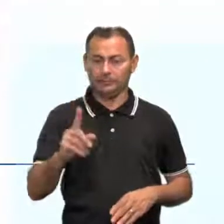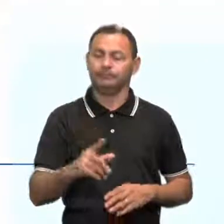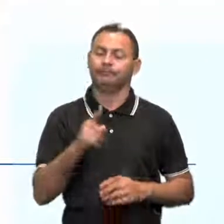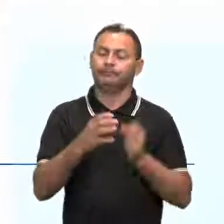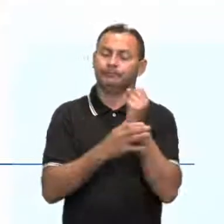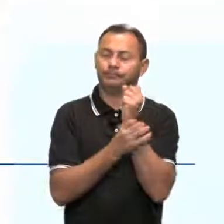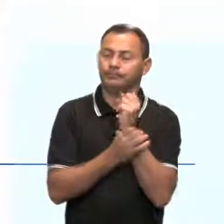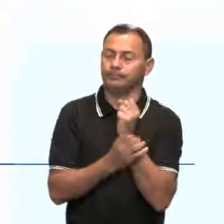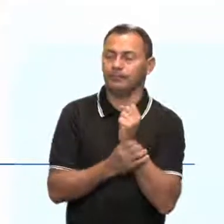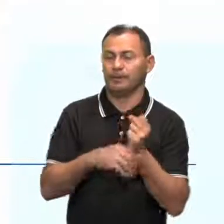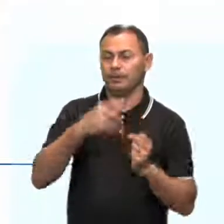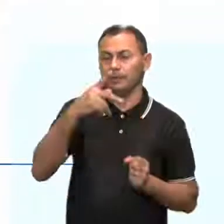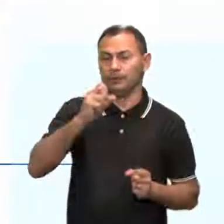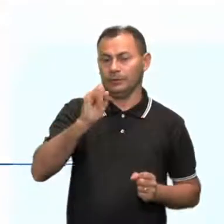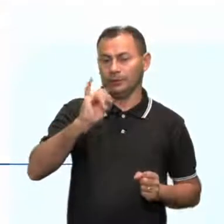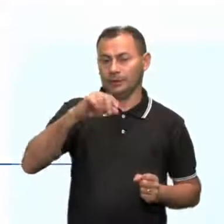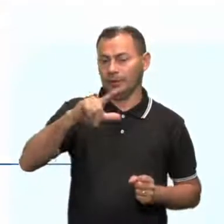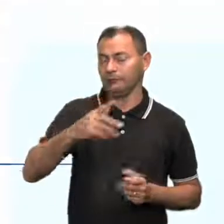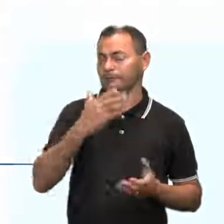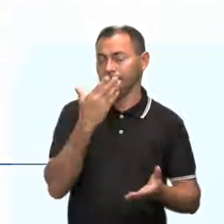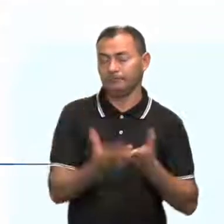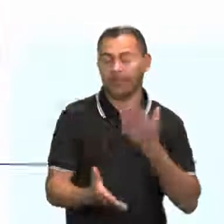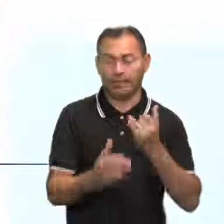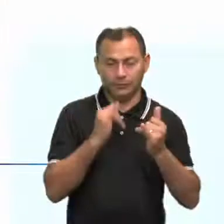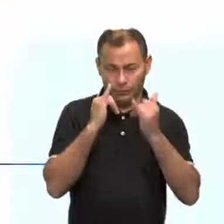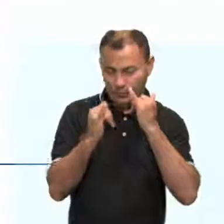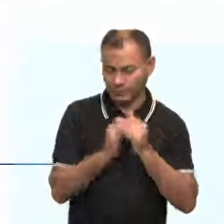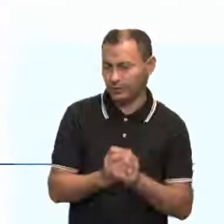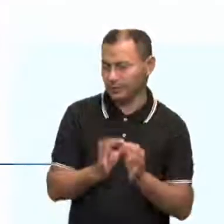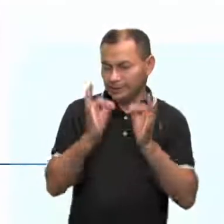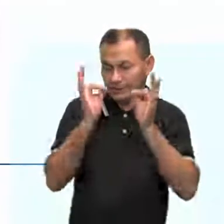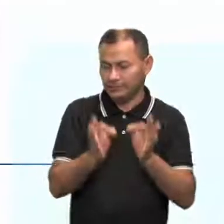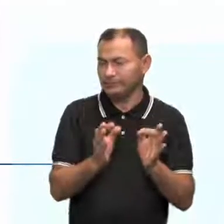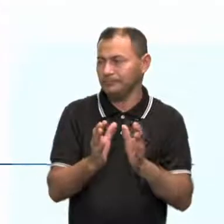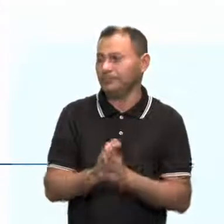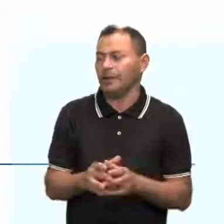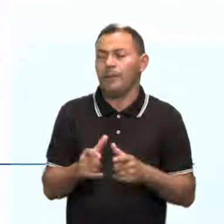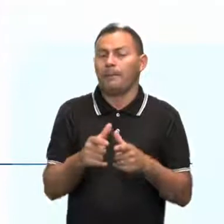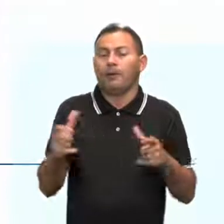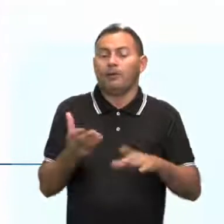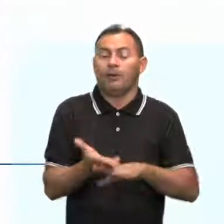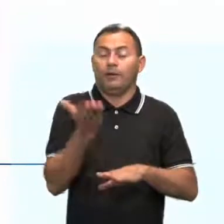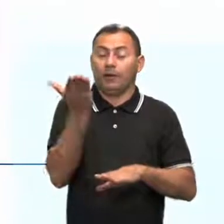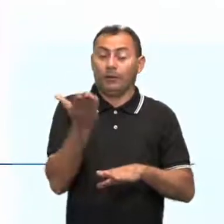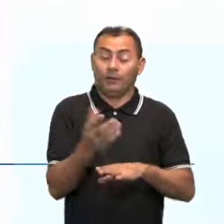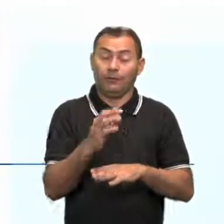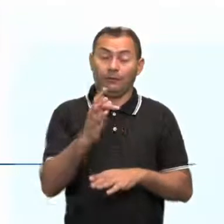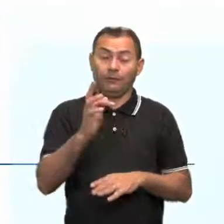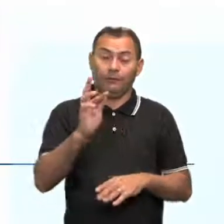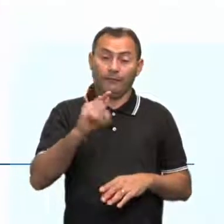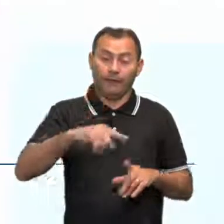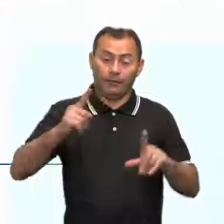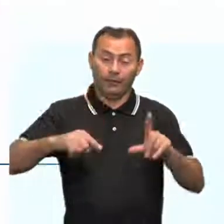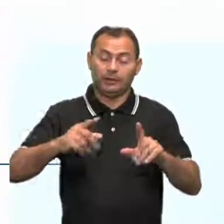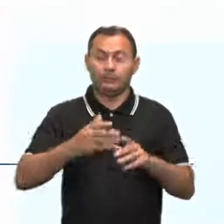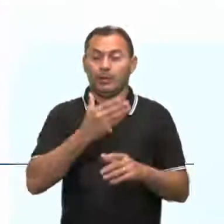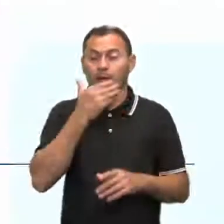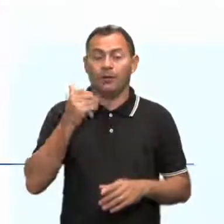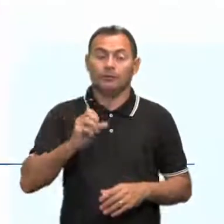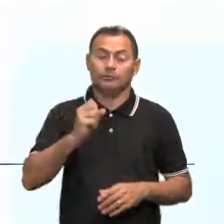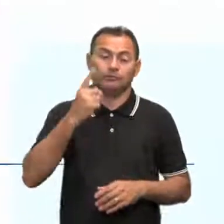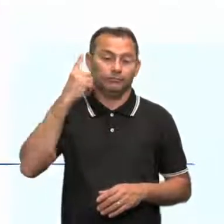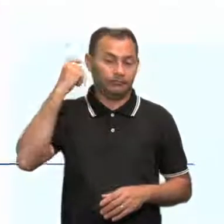garante que o seu sinal não perde informação. E quanto maior for a frequência de amostragem, melhor é para o sinal.